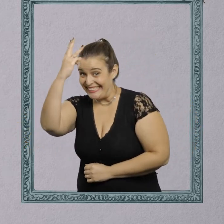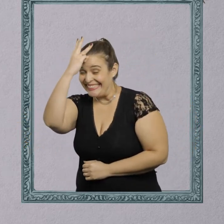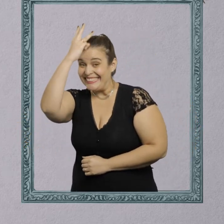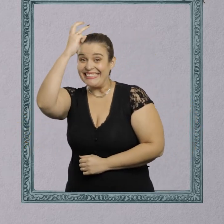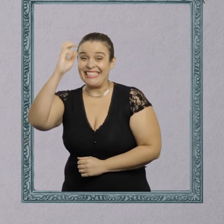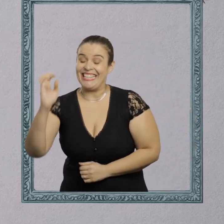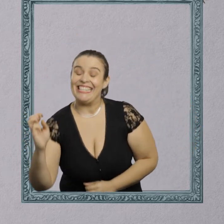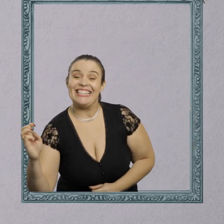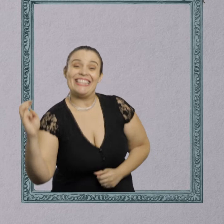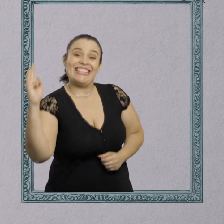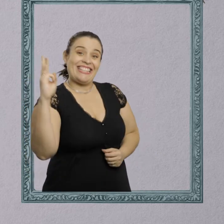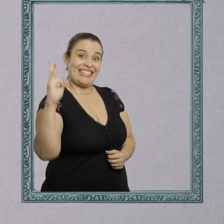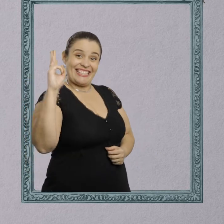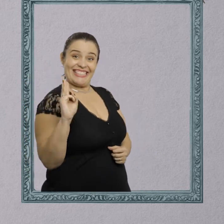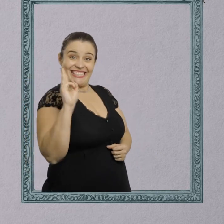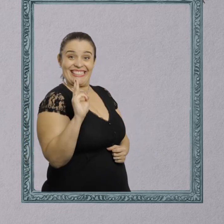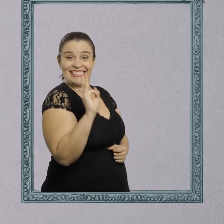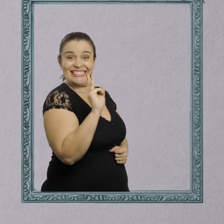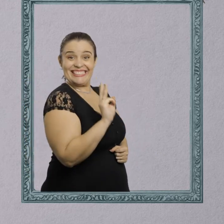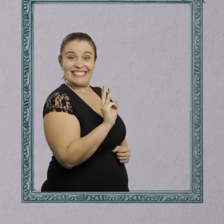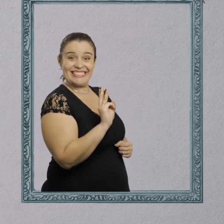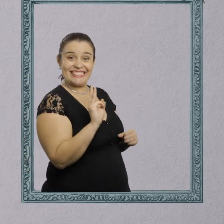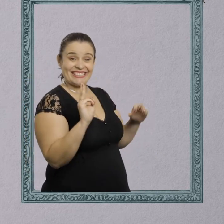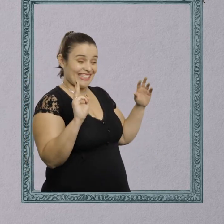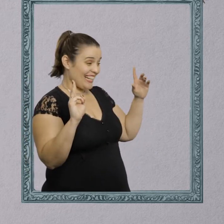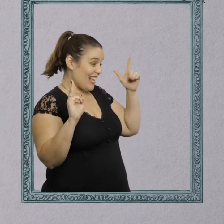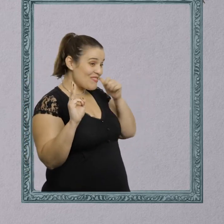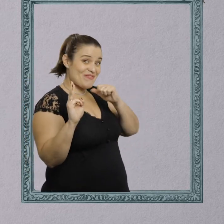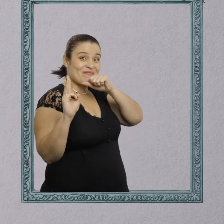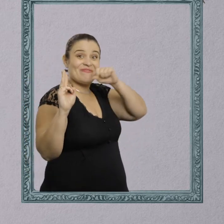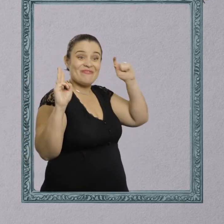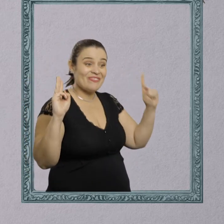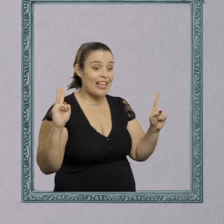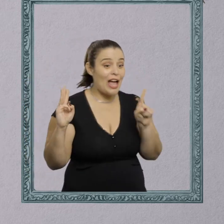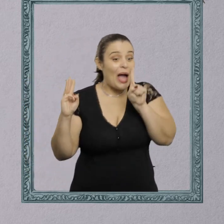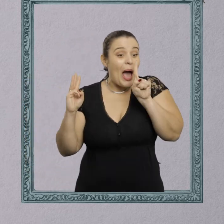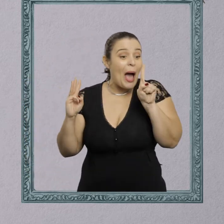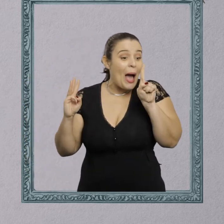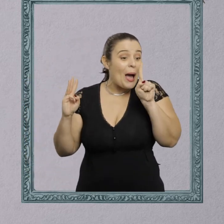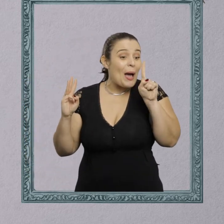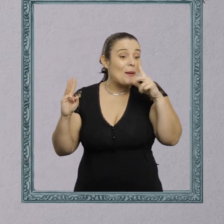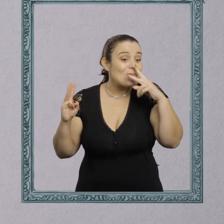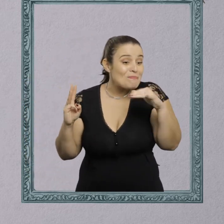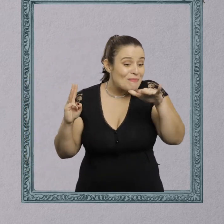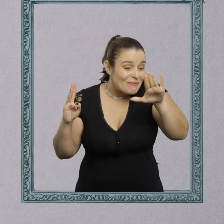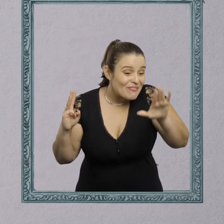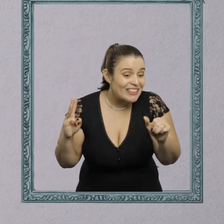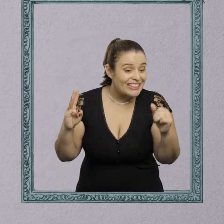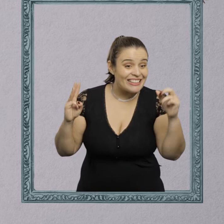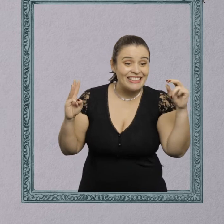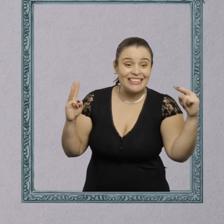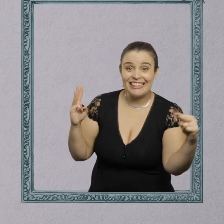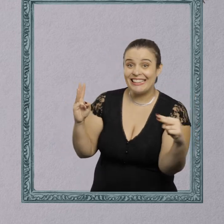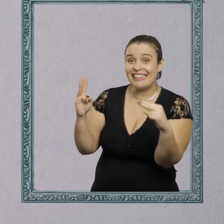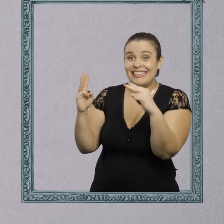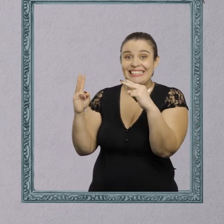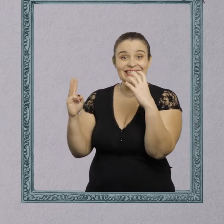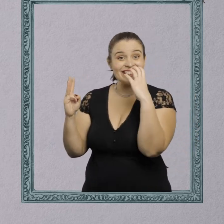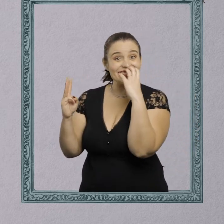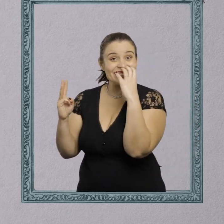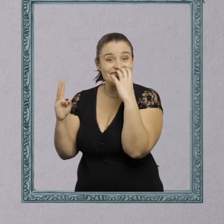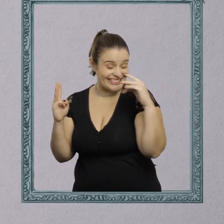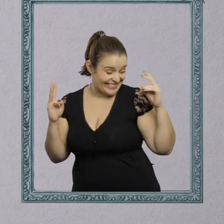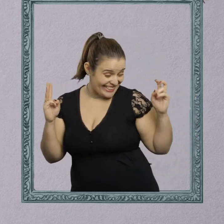da cama e correram até a mãe. A Sra. Darling chamou o seu marido. O Sr. Darling acordou. Naná